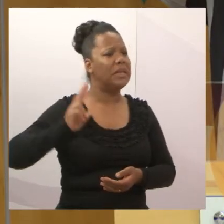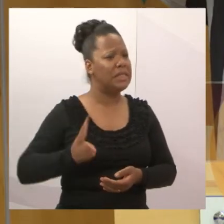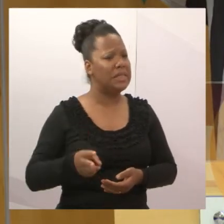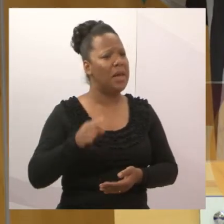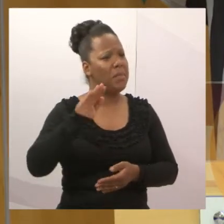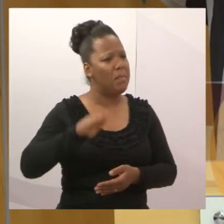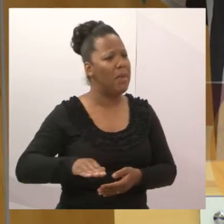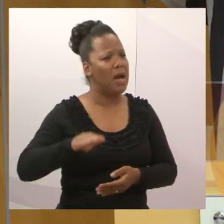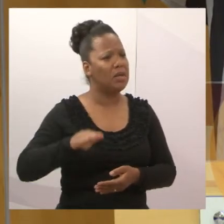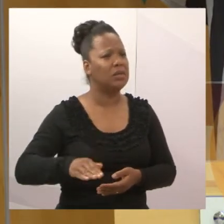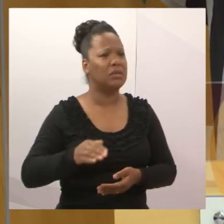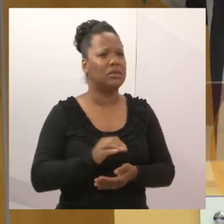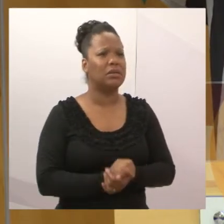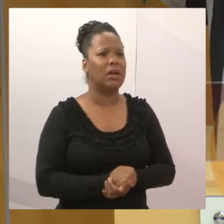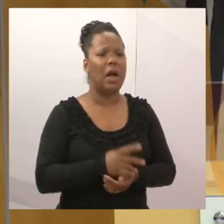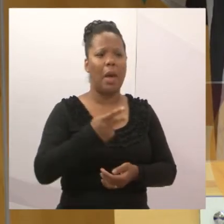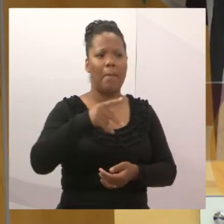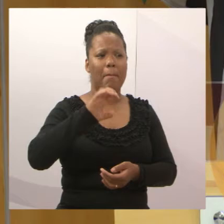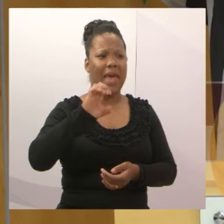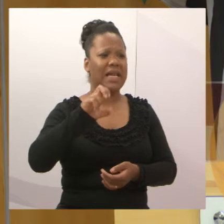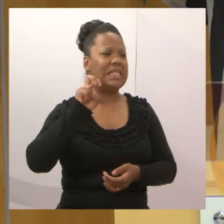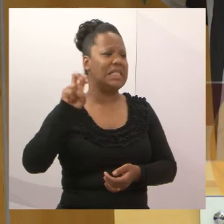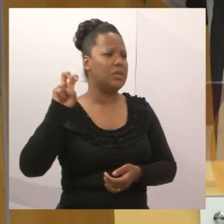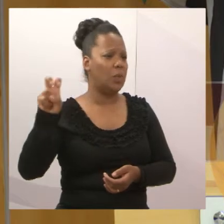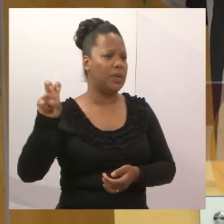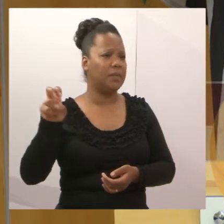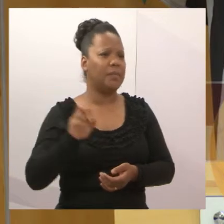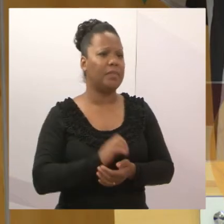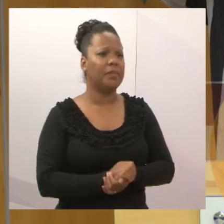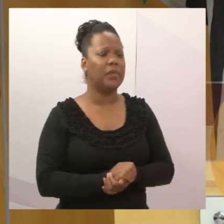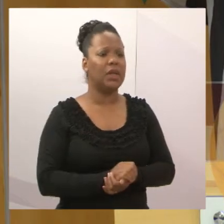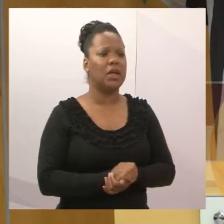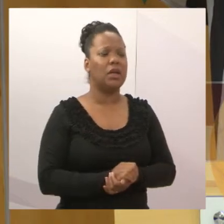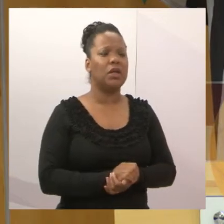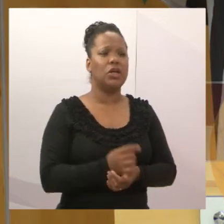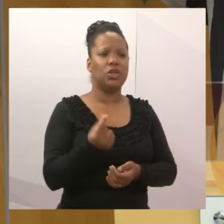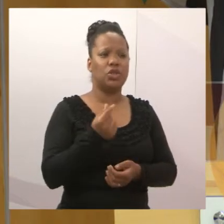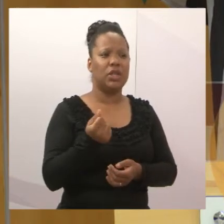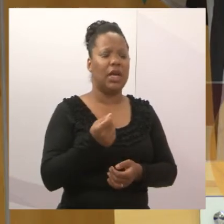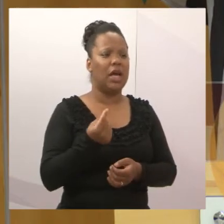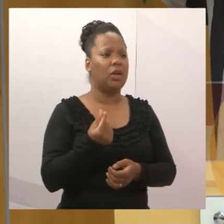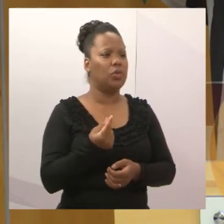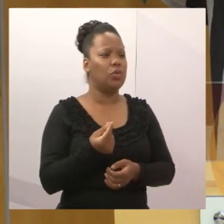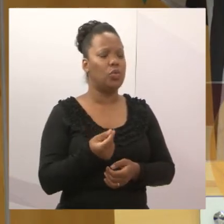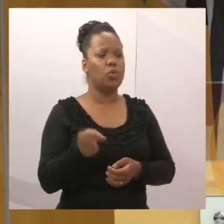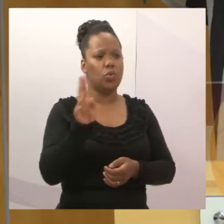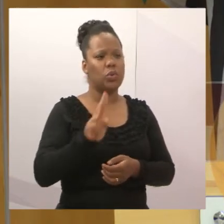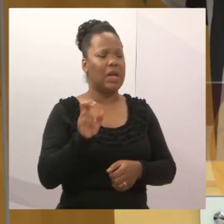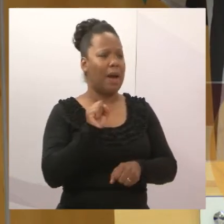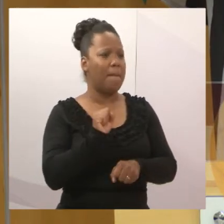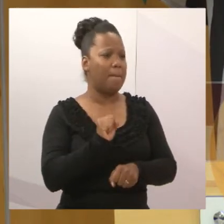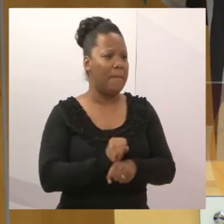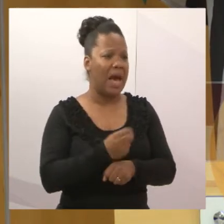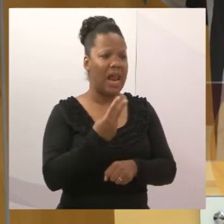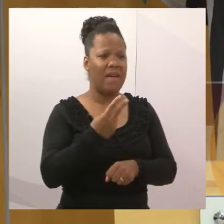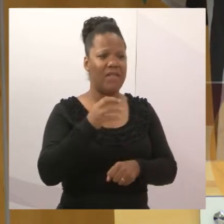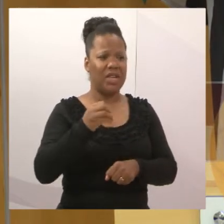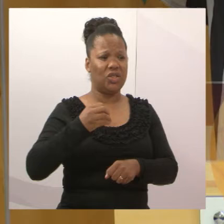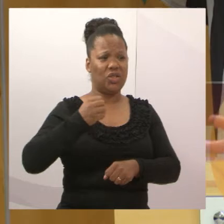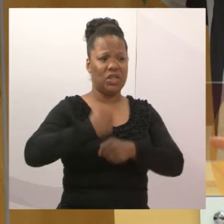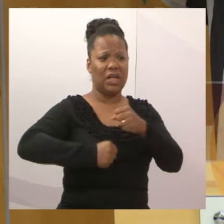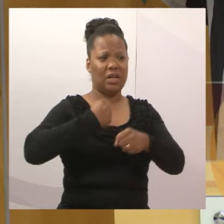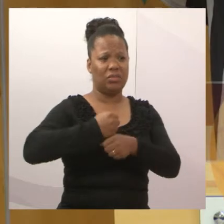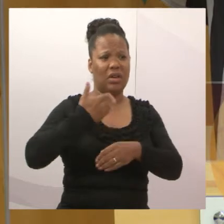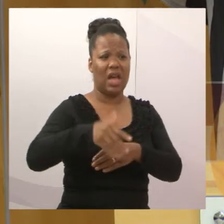com a PEC que foi assinada, a PEC 55, que prevê o congelamento dos gastos públicos pelos próximos 20 anos, não